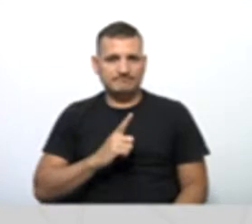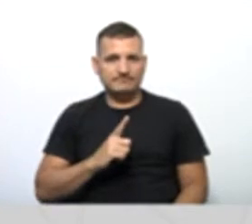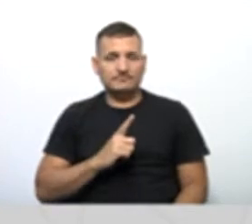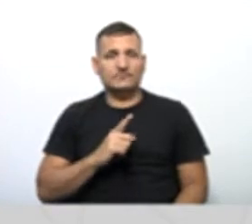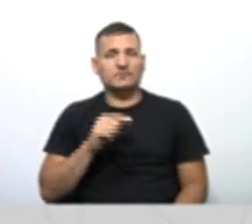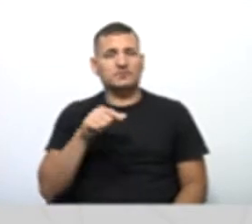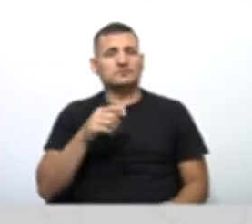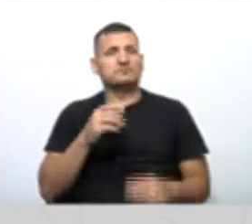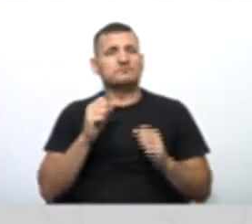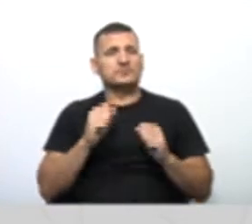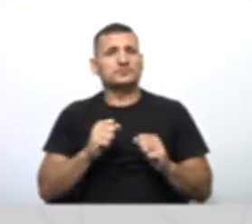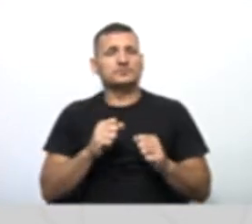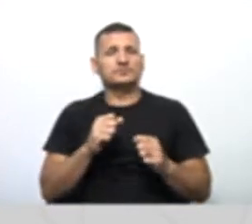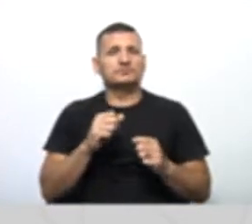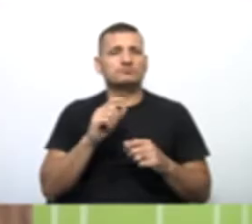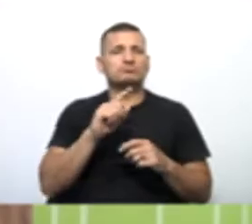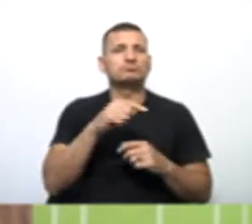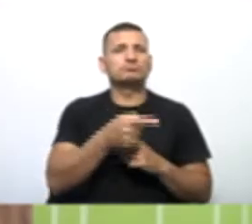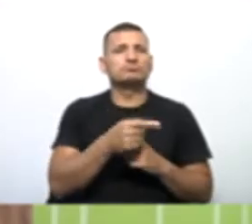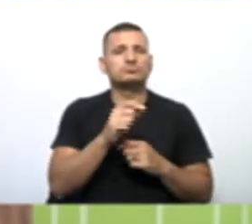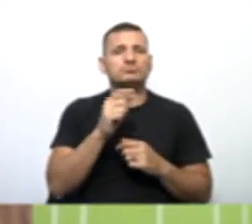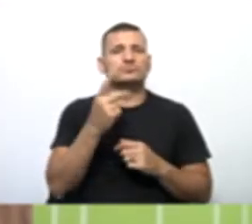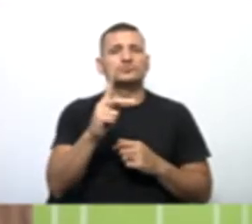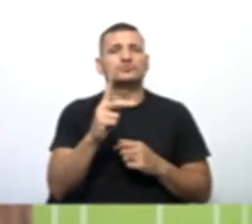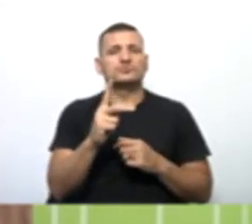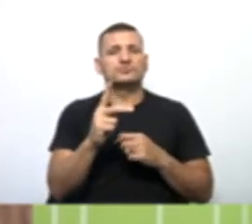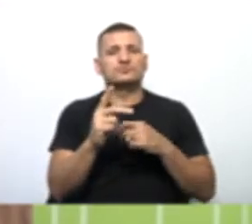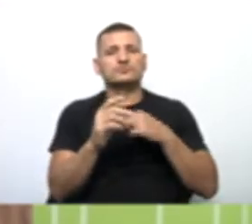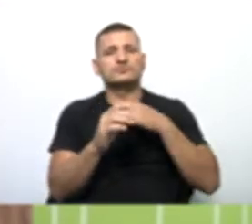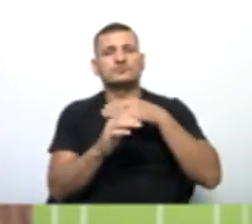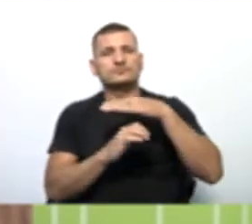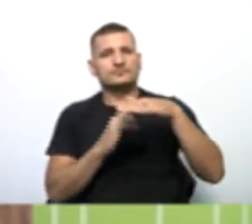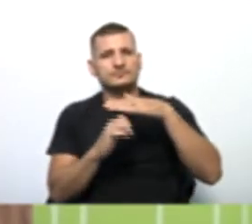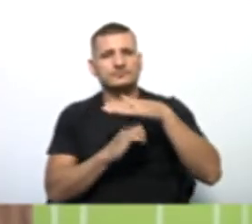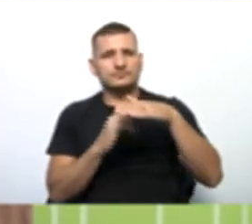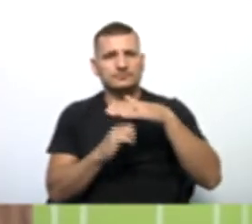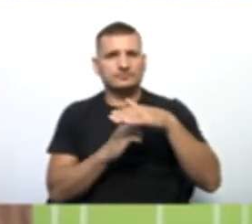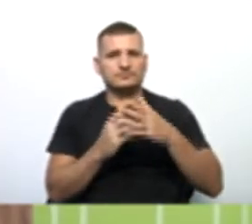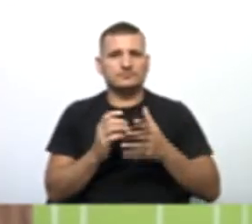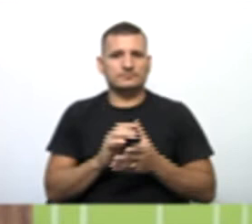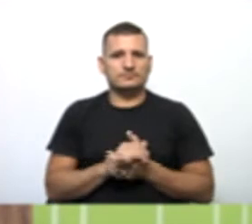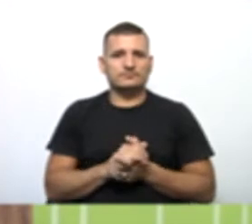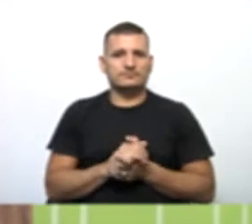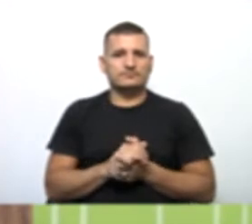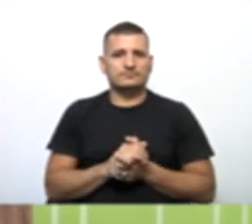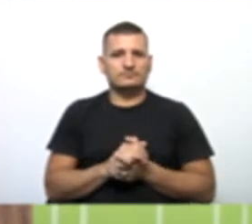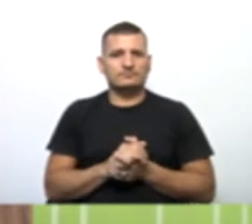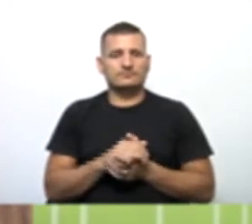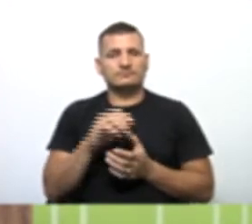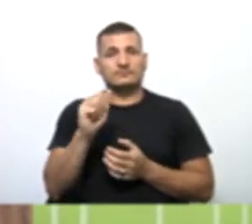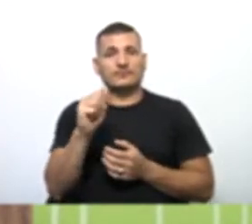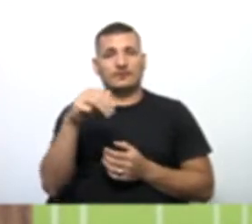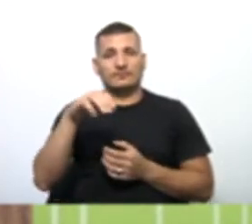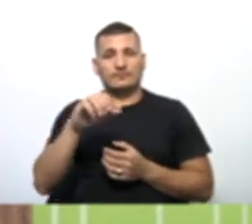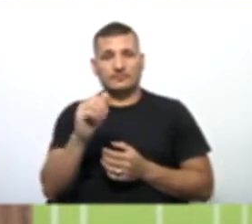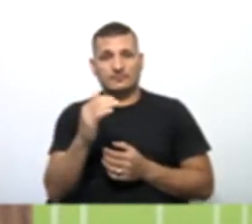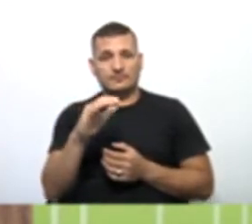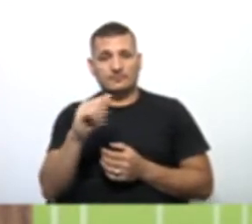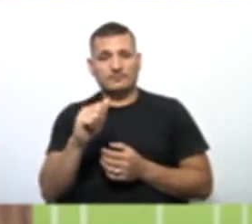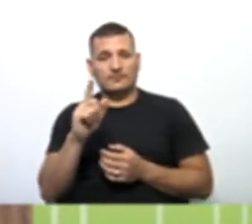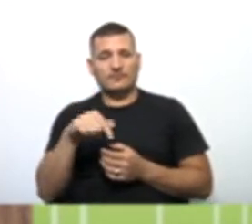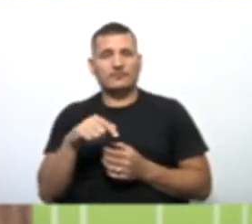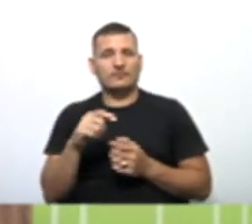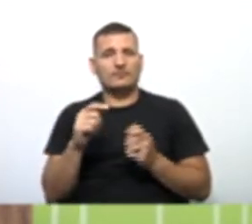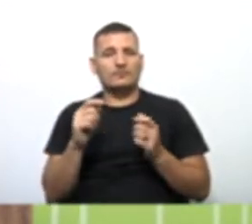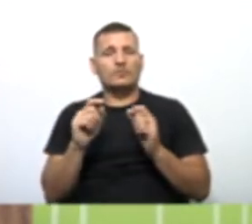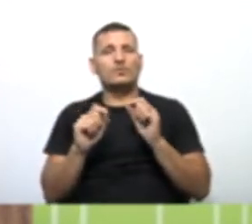vão causar um risco na sua organização. Então, a ameaça é essa causa potencial,